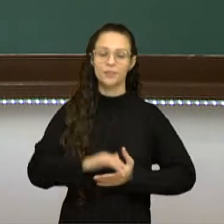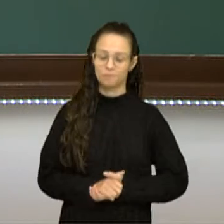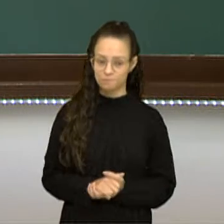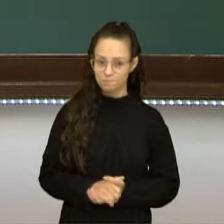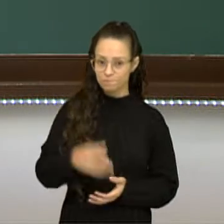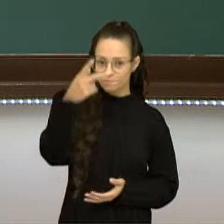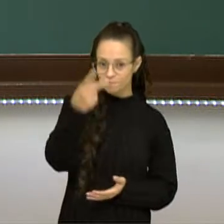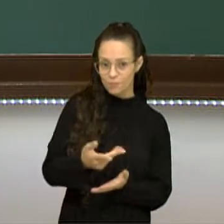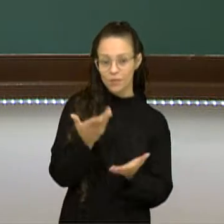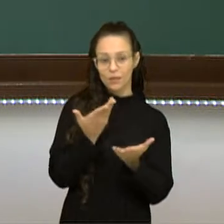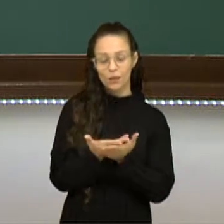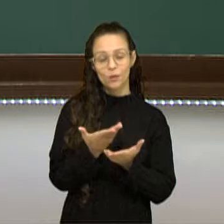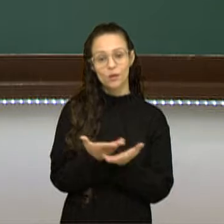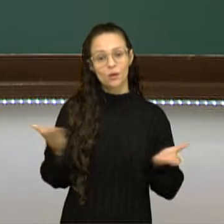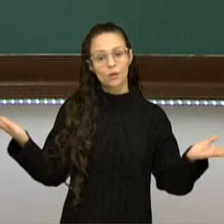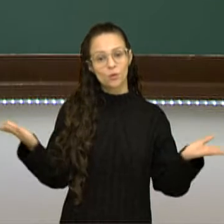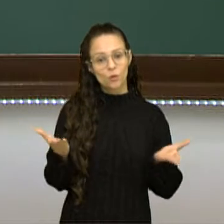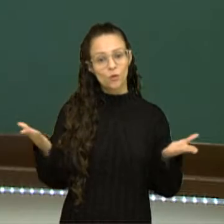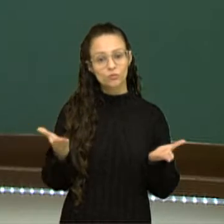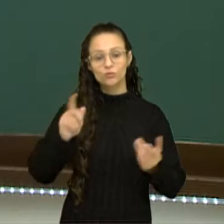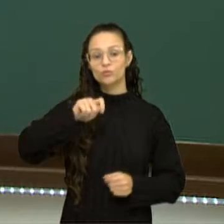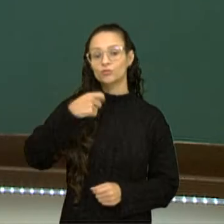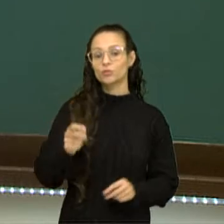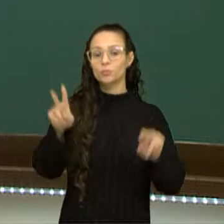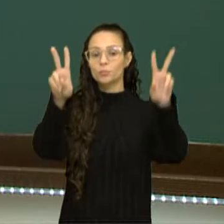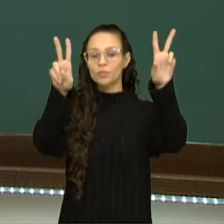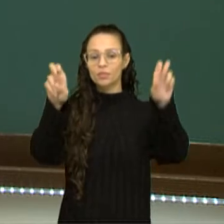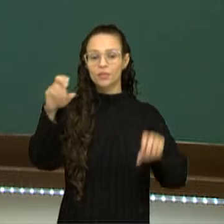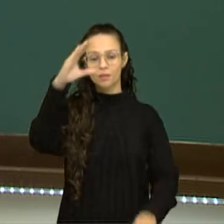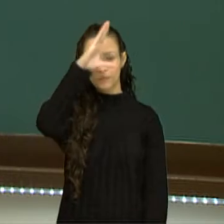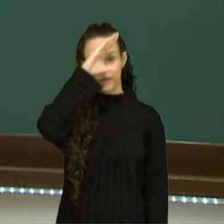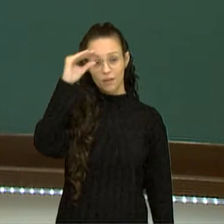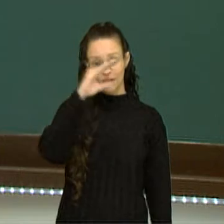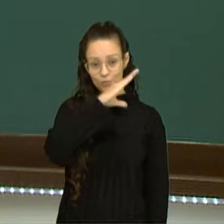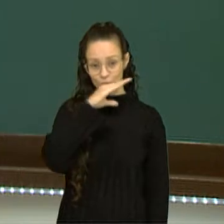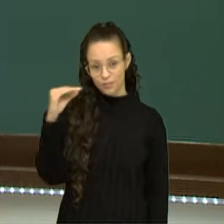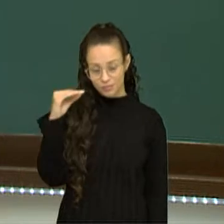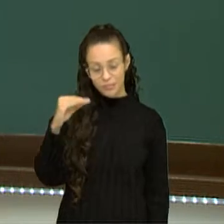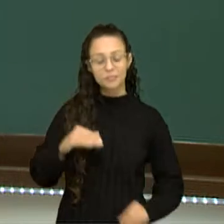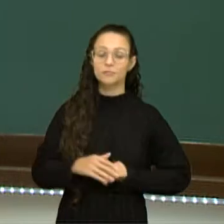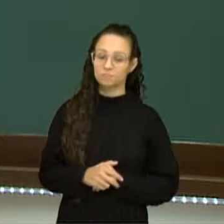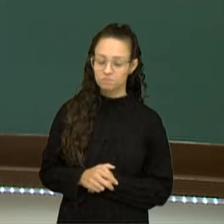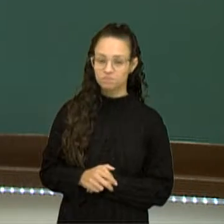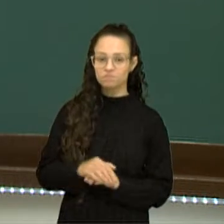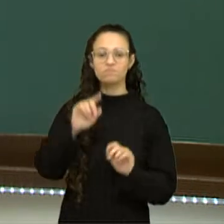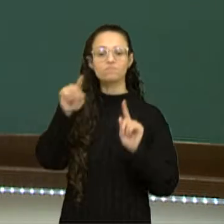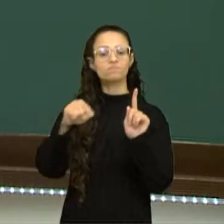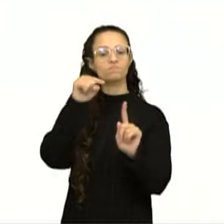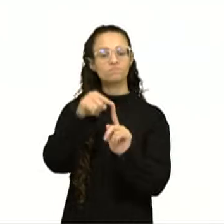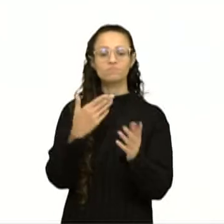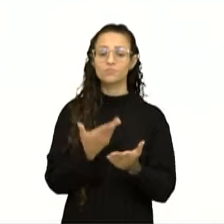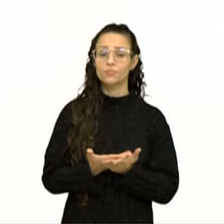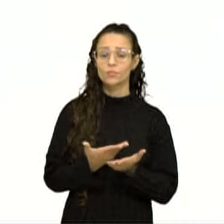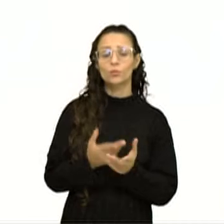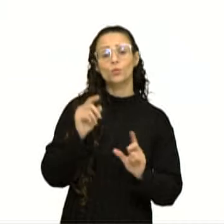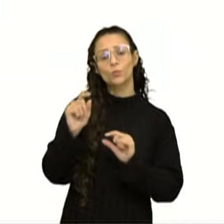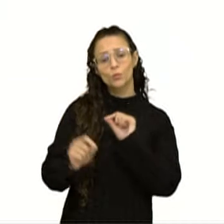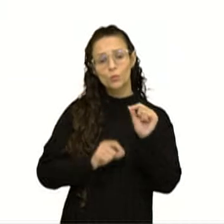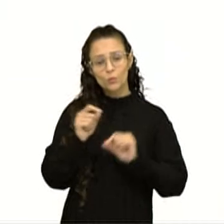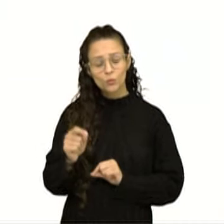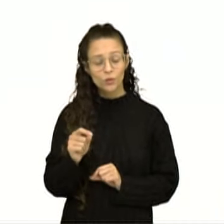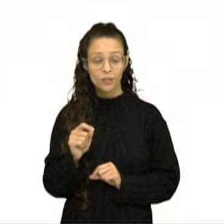de hoje é sobre adolescência. Então, os objetivos dessa aula, discutir um pouco sobre